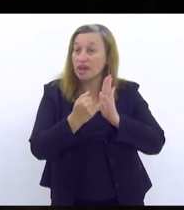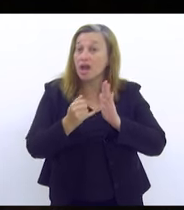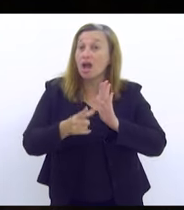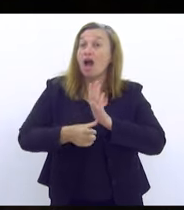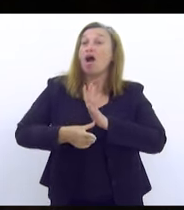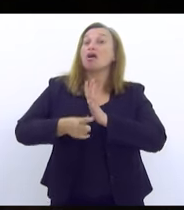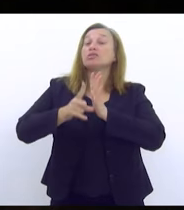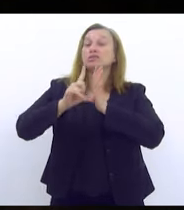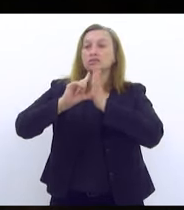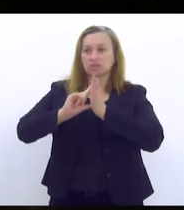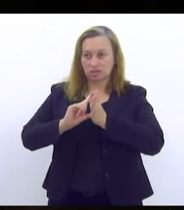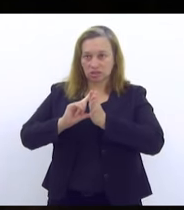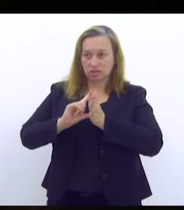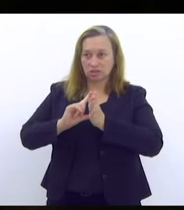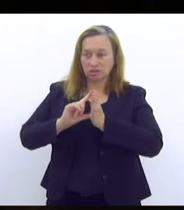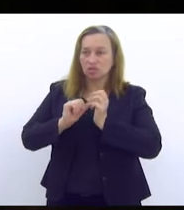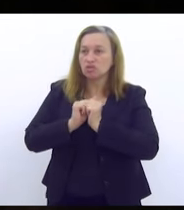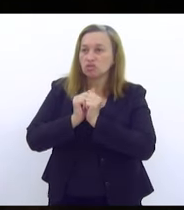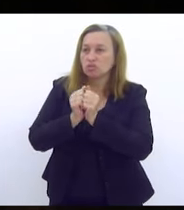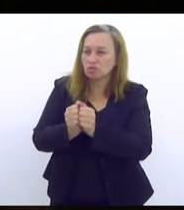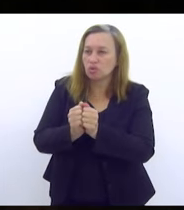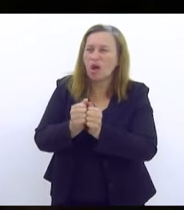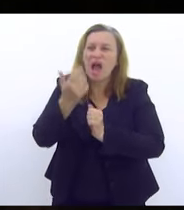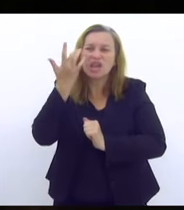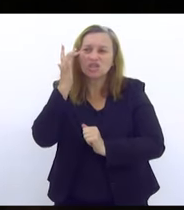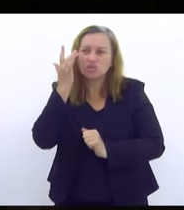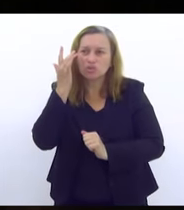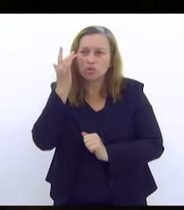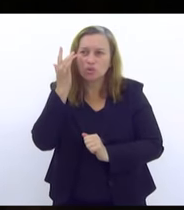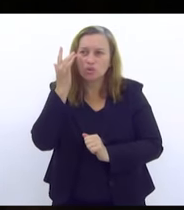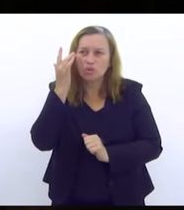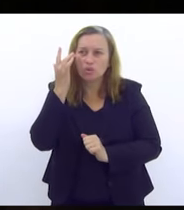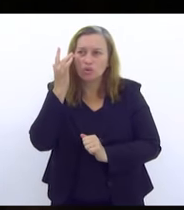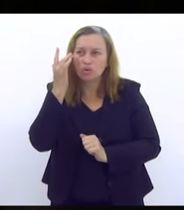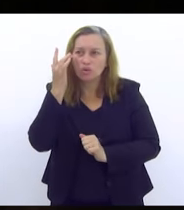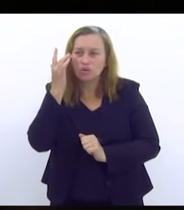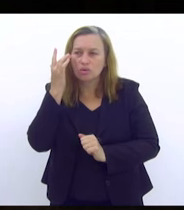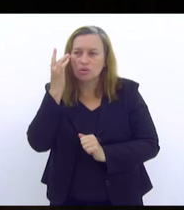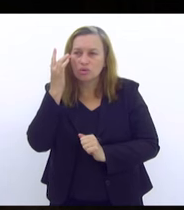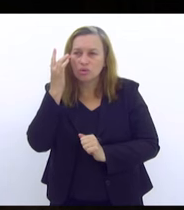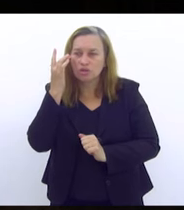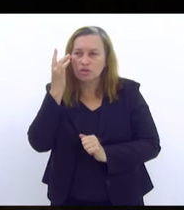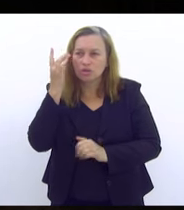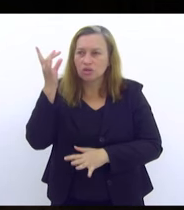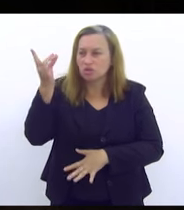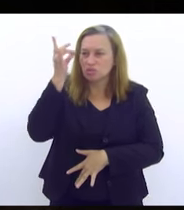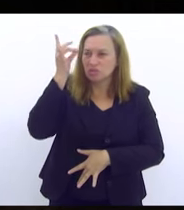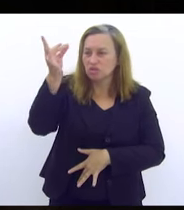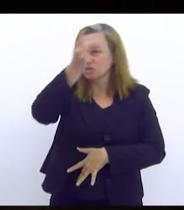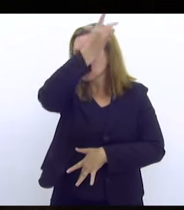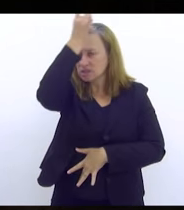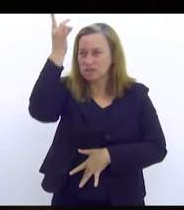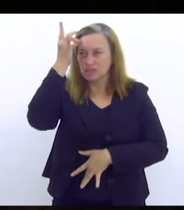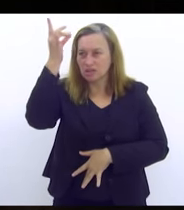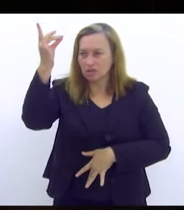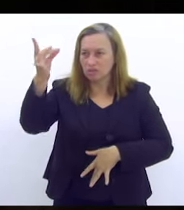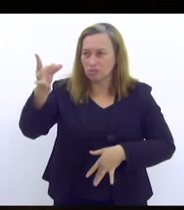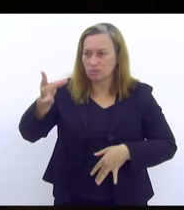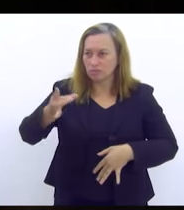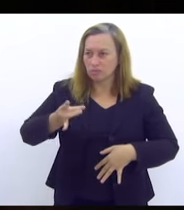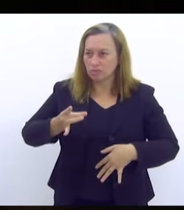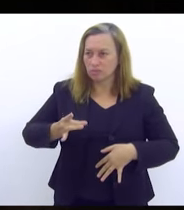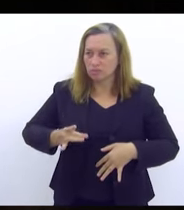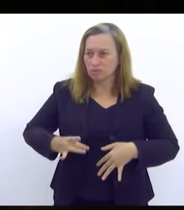antes de se ajuntarem, achou-se ter concebido do Espírito Santo. Então José, seu